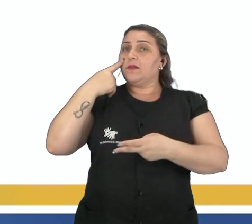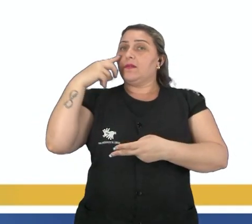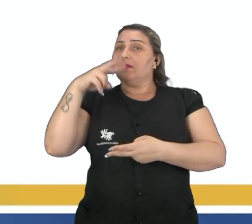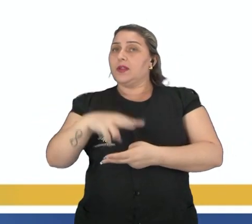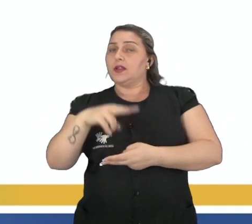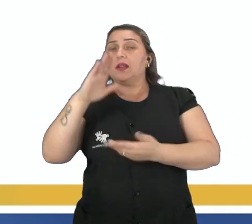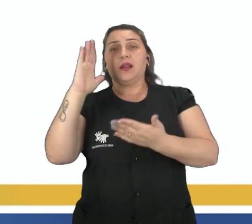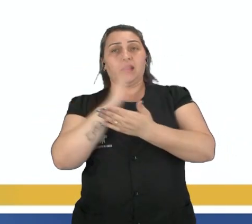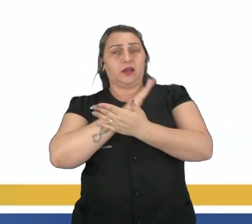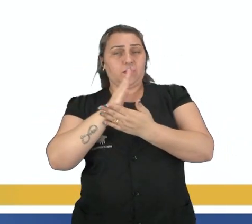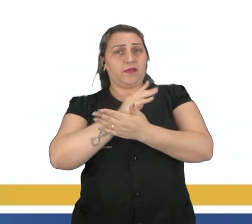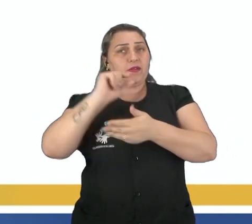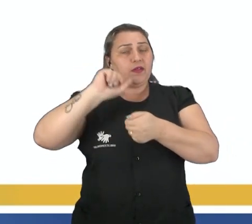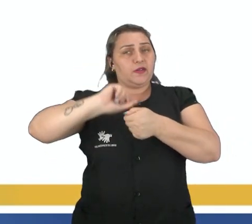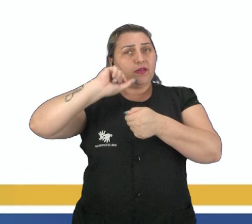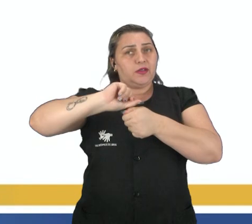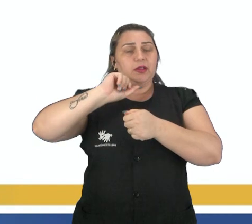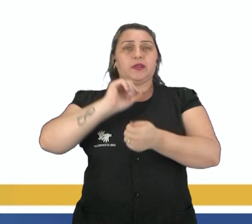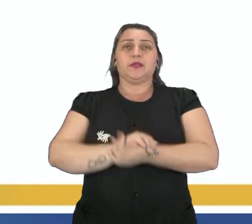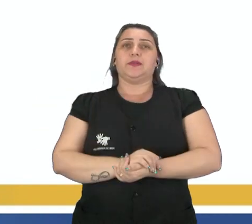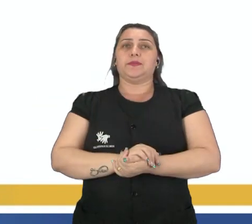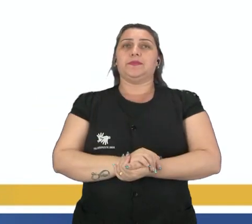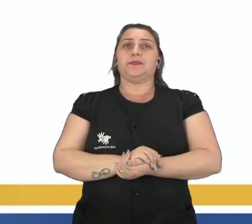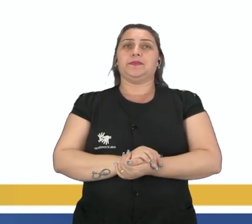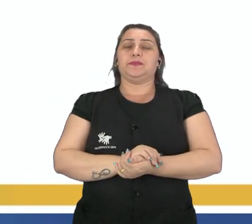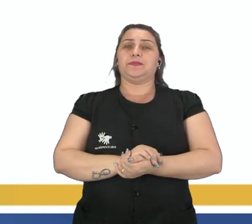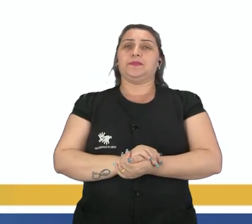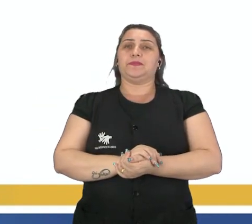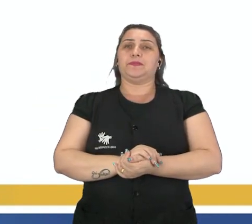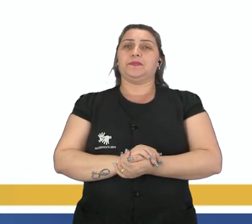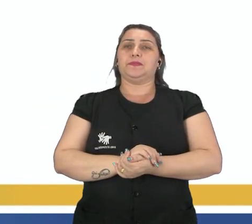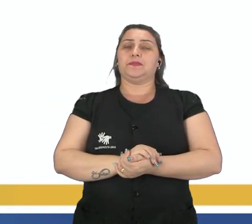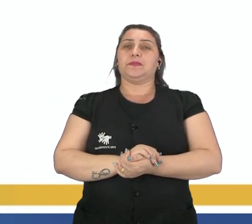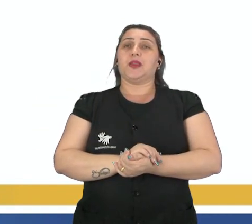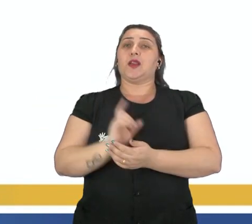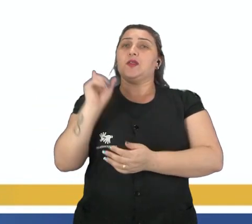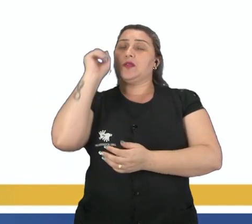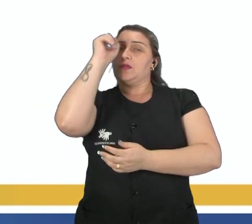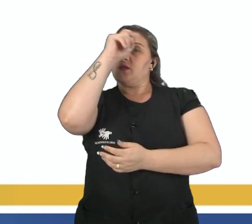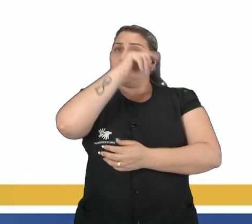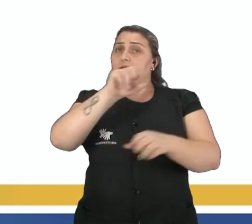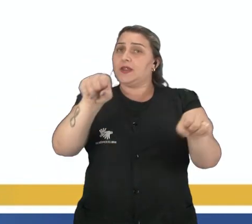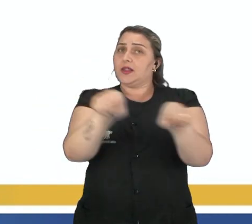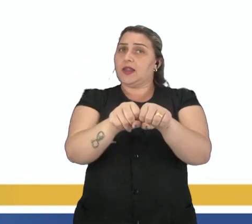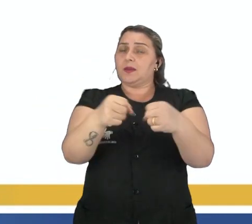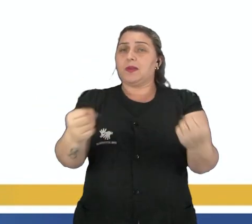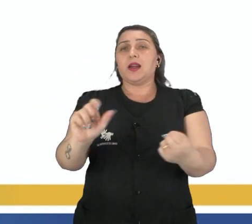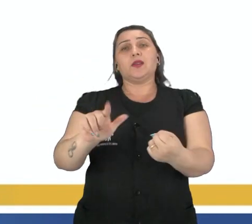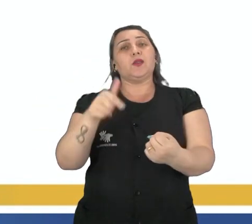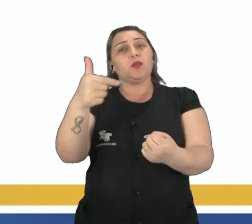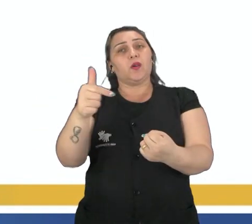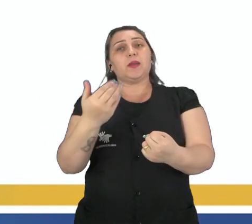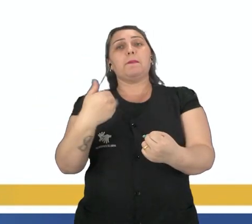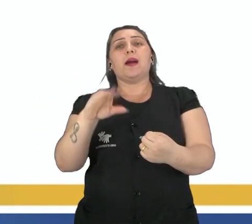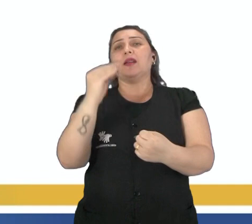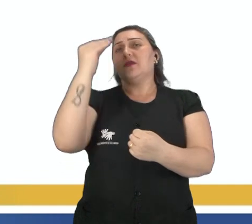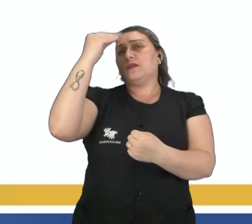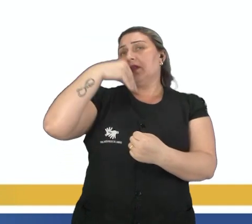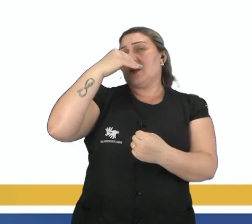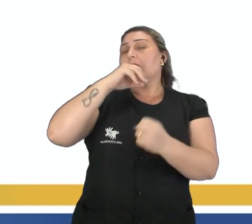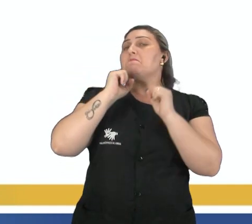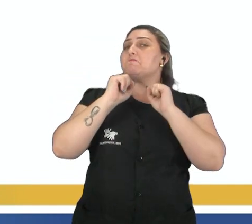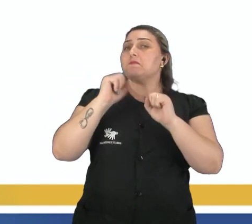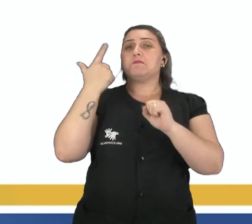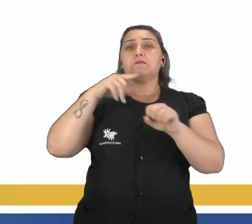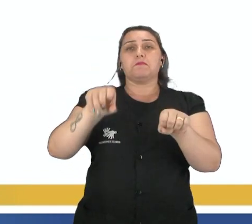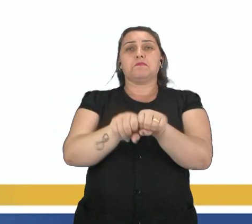observando, alguns são feitos de elementos mais difíceis de serem quebrados e outros são mais frágeis, tanto que